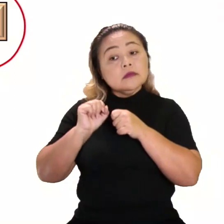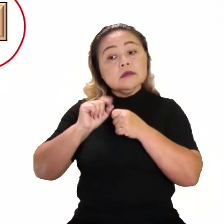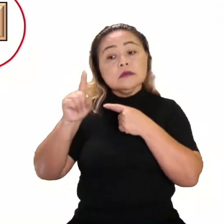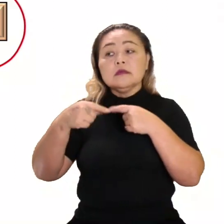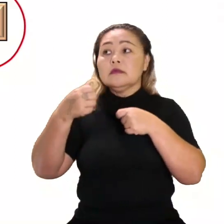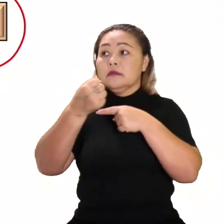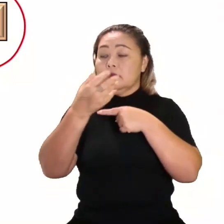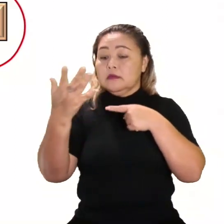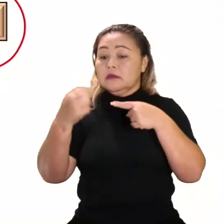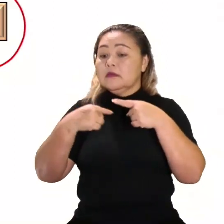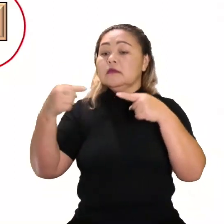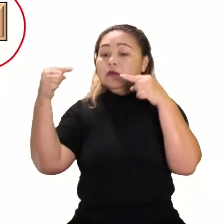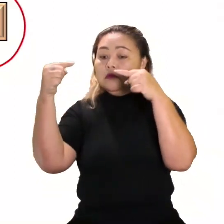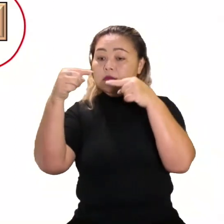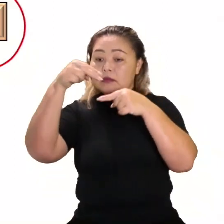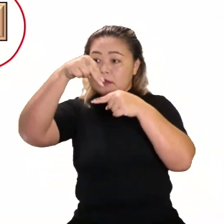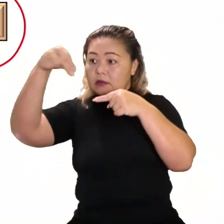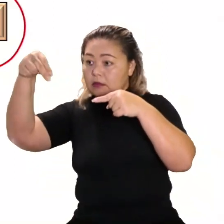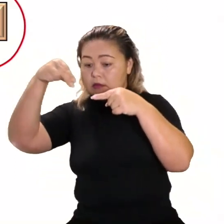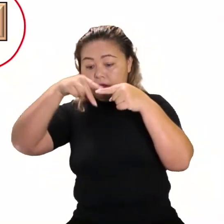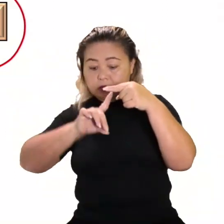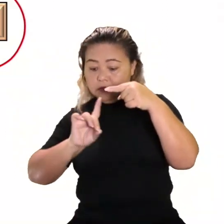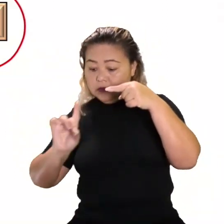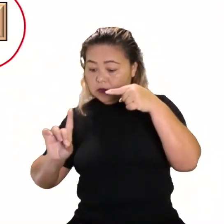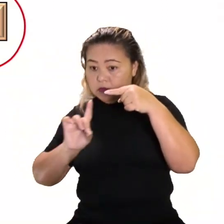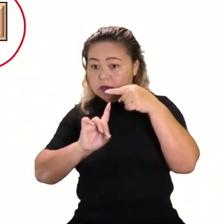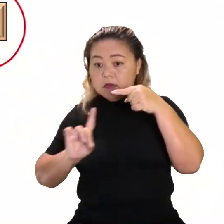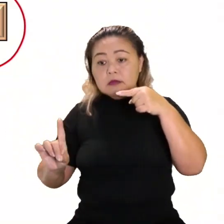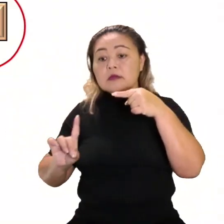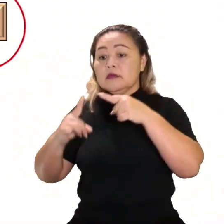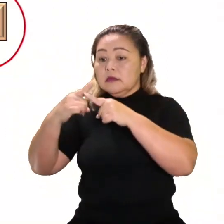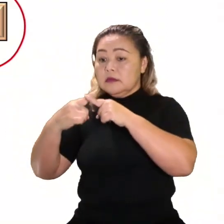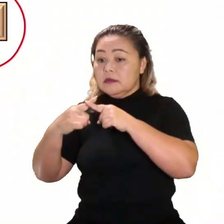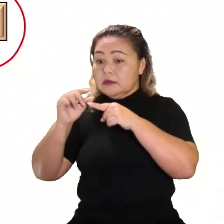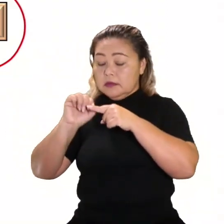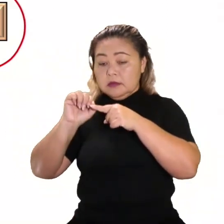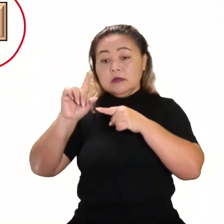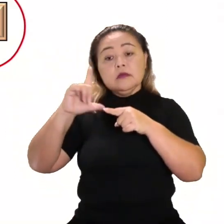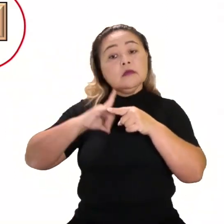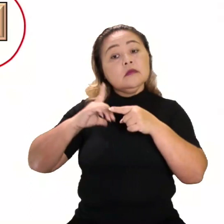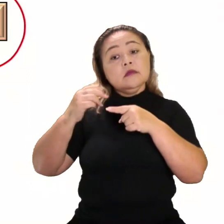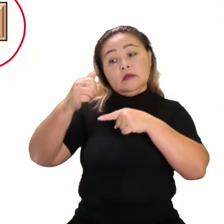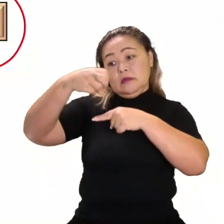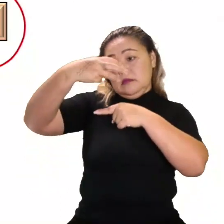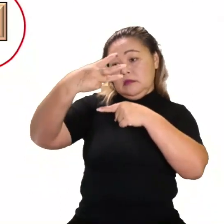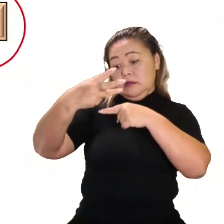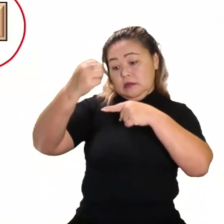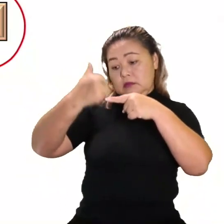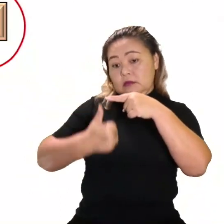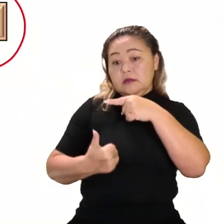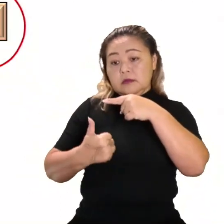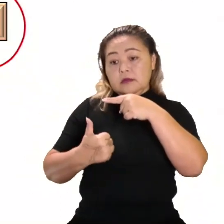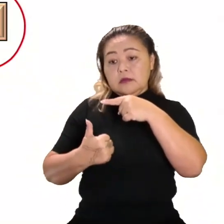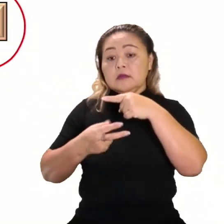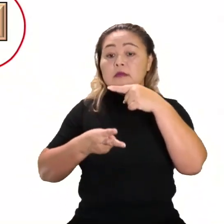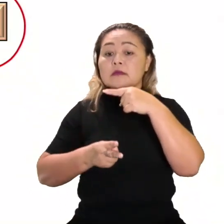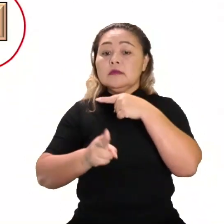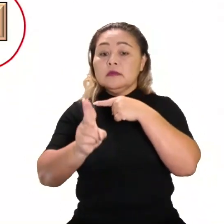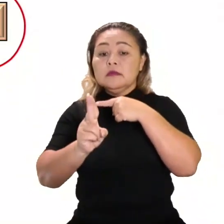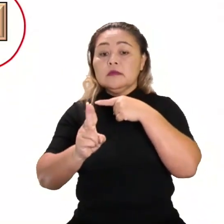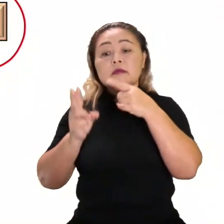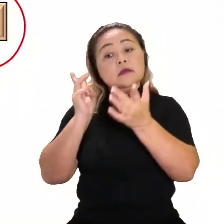fração? Numerador com numerador, denominador com denominador. E se eu estou multiplicando por 3 sobre 1, o nosso denominador vai ser sempre